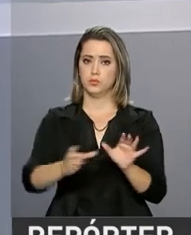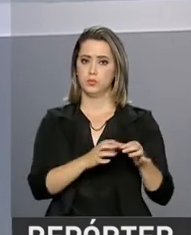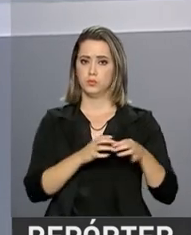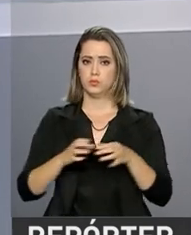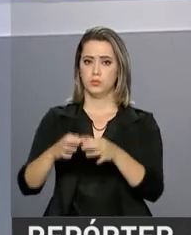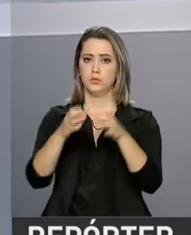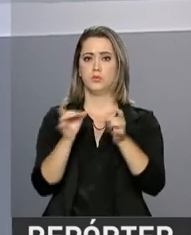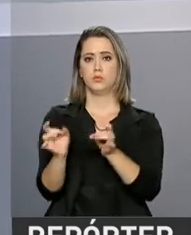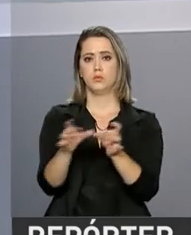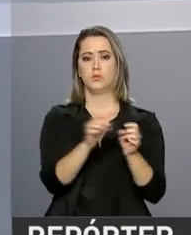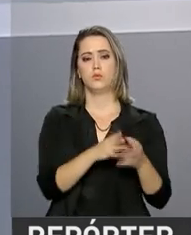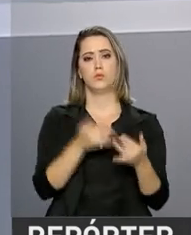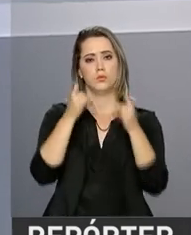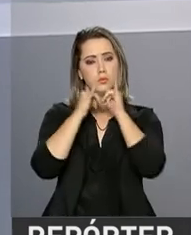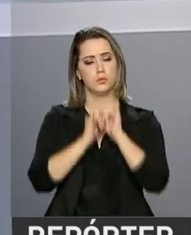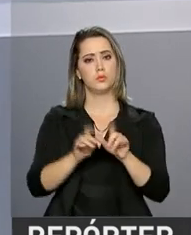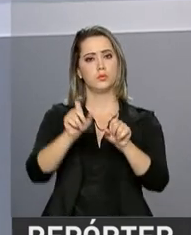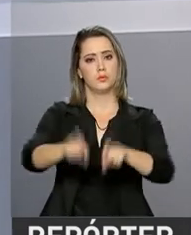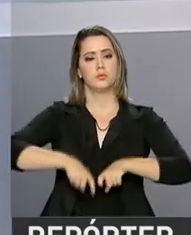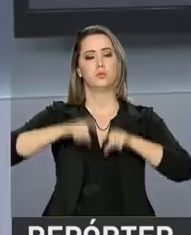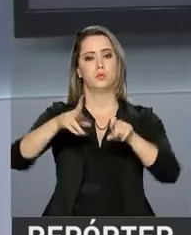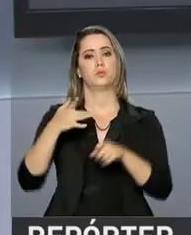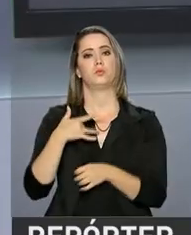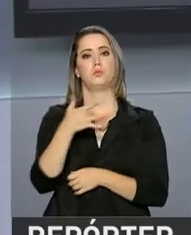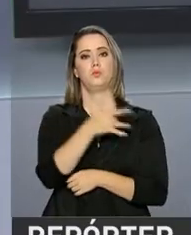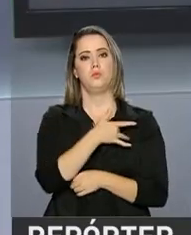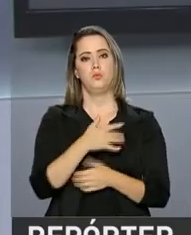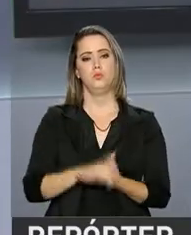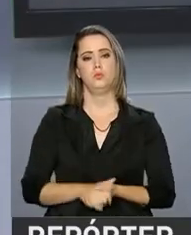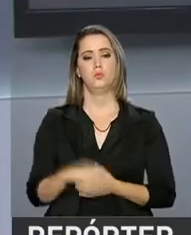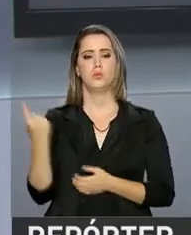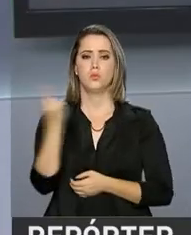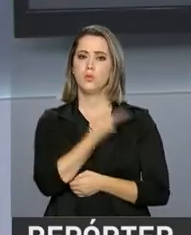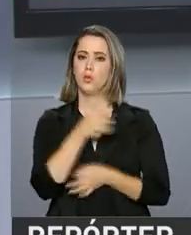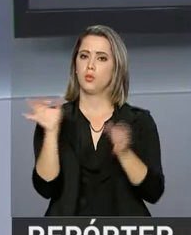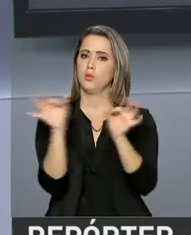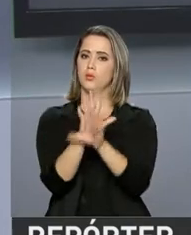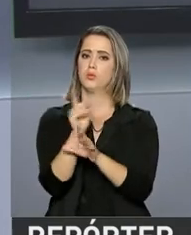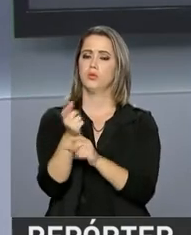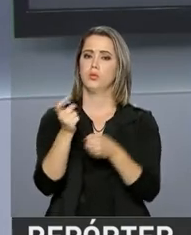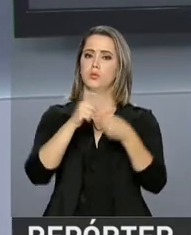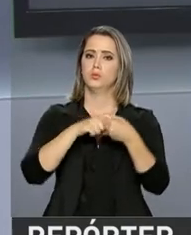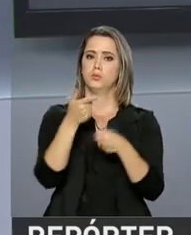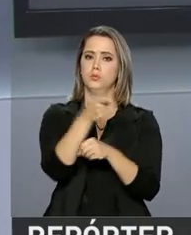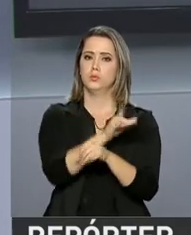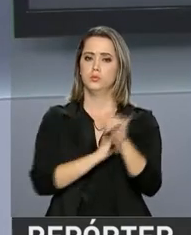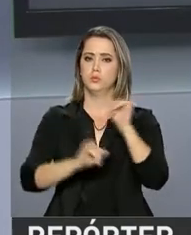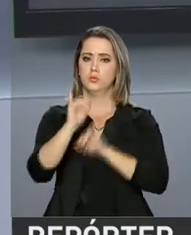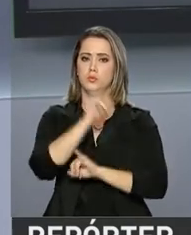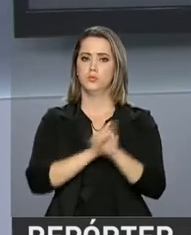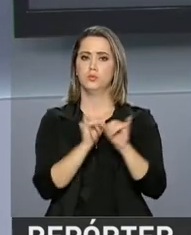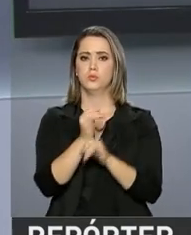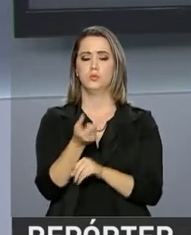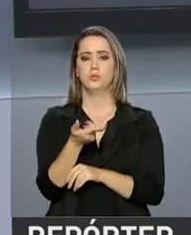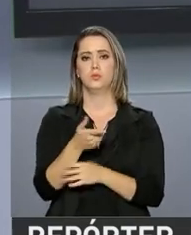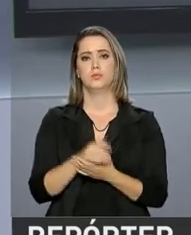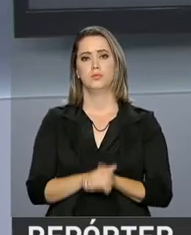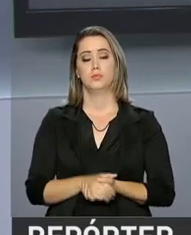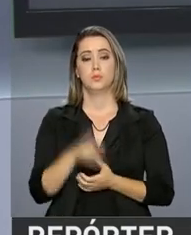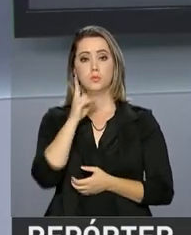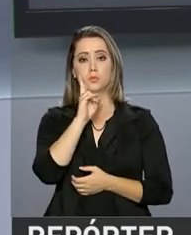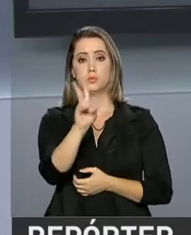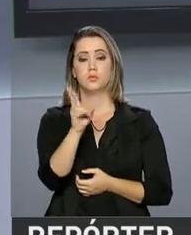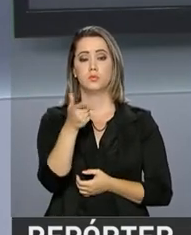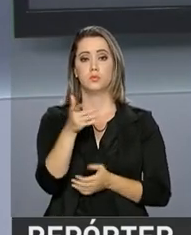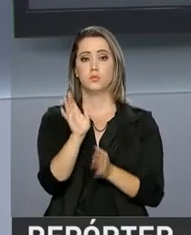energia agricultura e saúde nós ficamos por aqui podemos voltar a qualquer momento com outras informações e